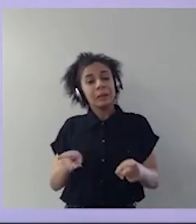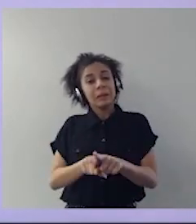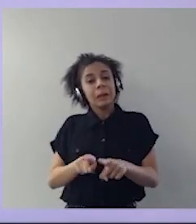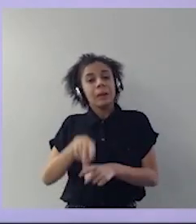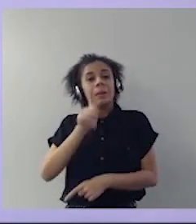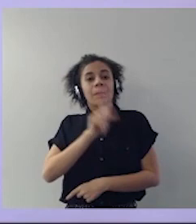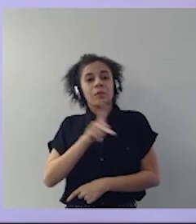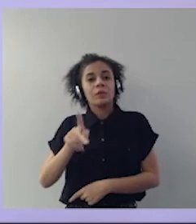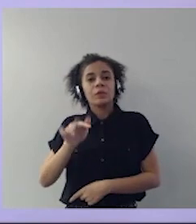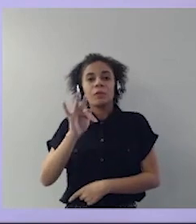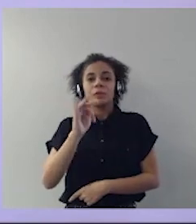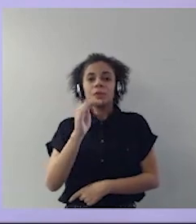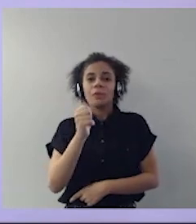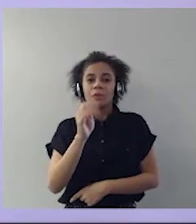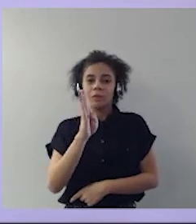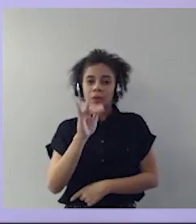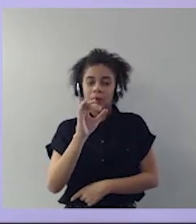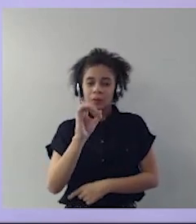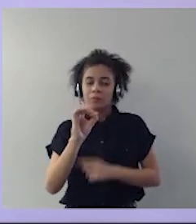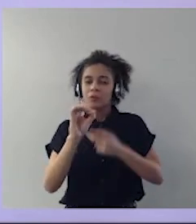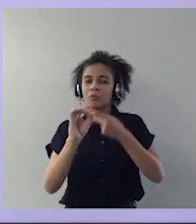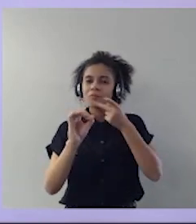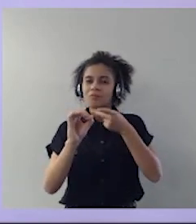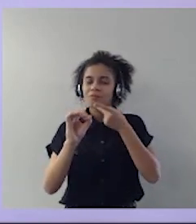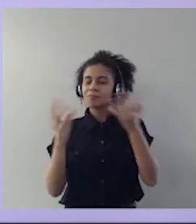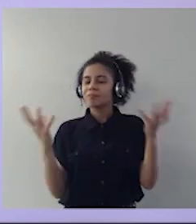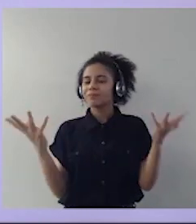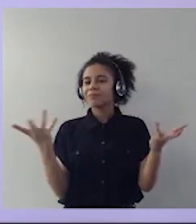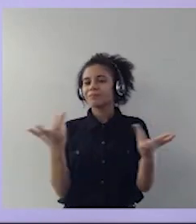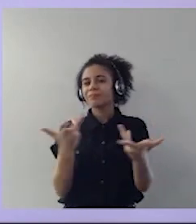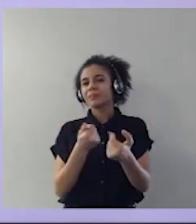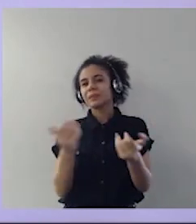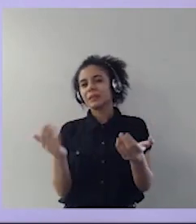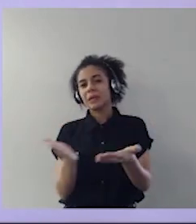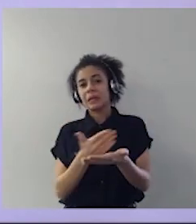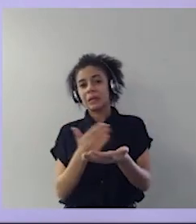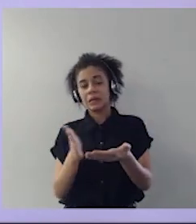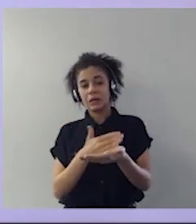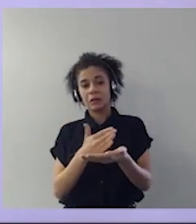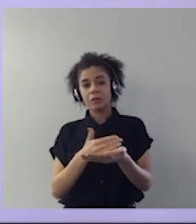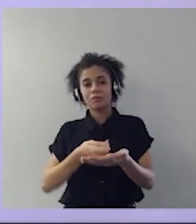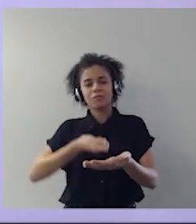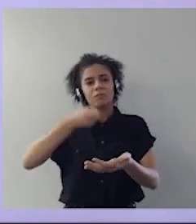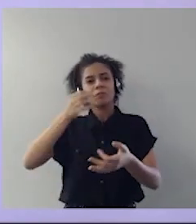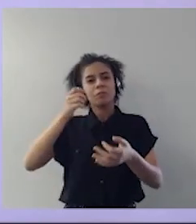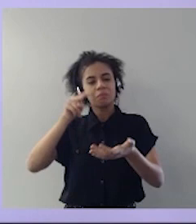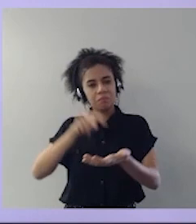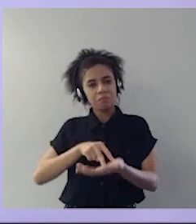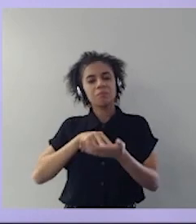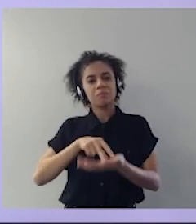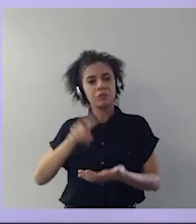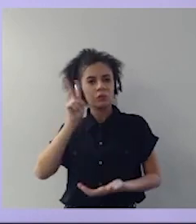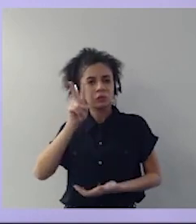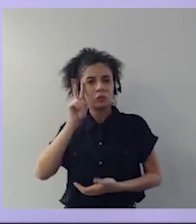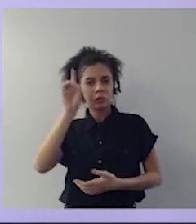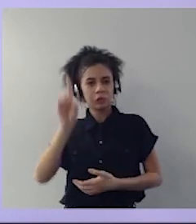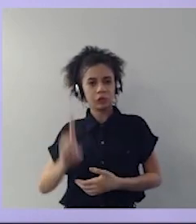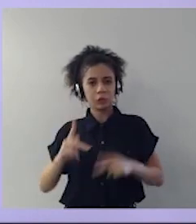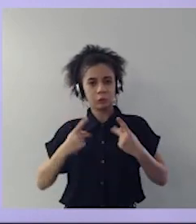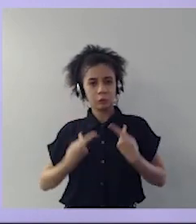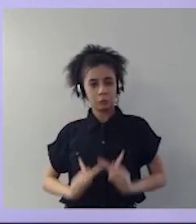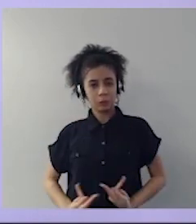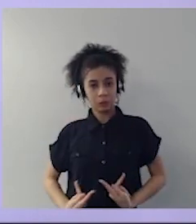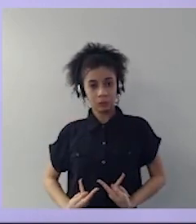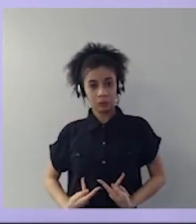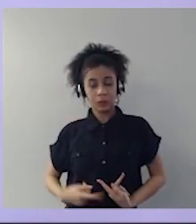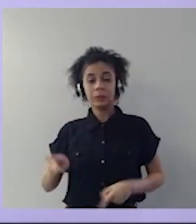Fábio Conder Comparato, no seu magnífico livro Afirmação Histórica dos Direitos Humanos, o fato é que os